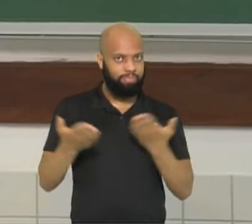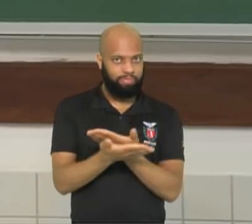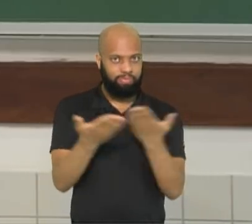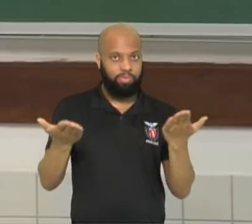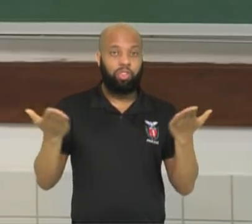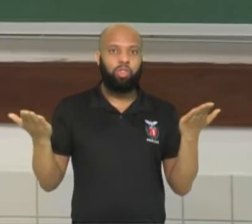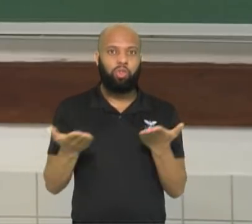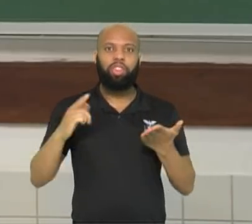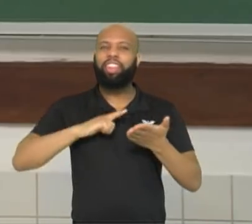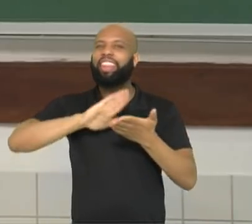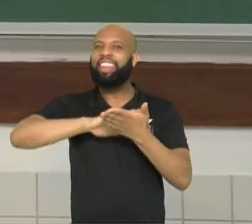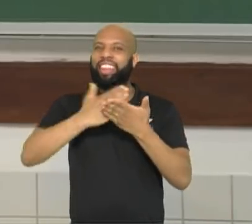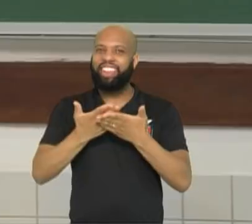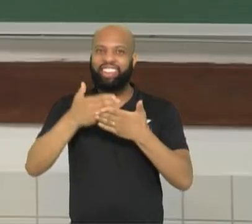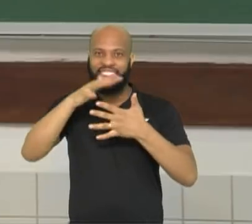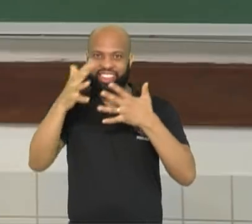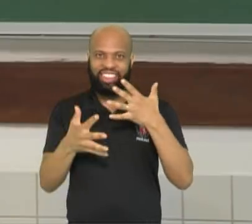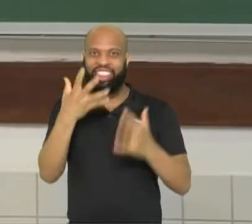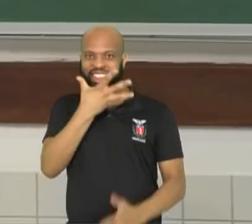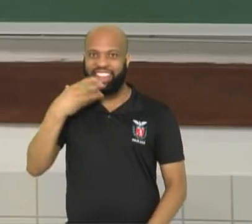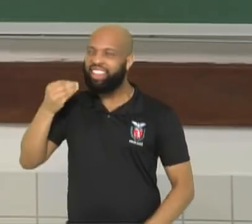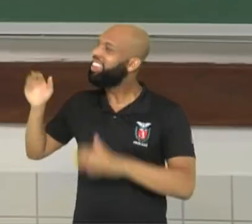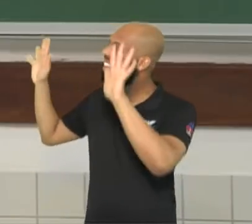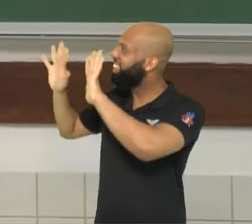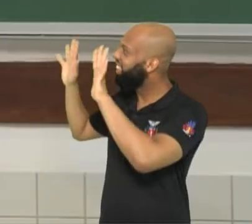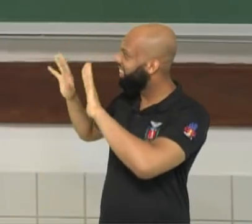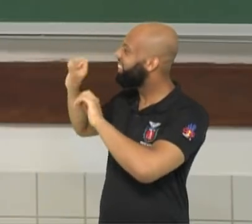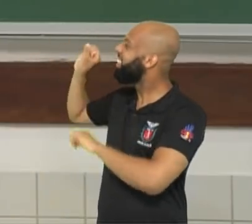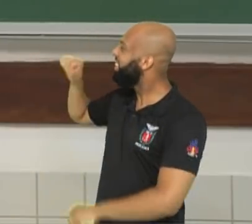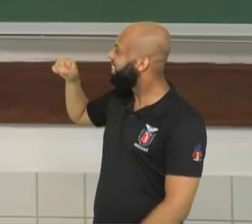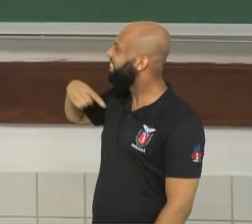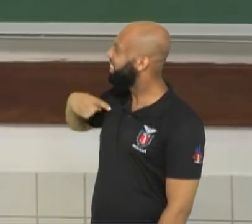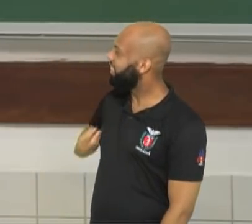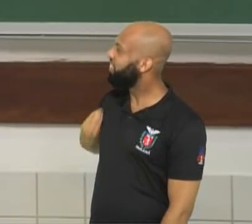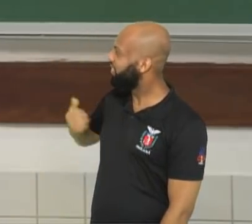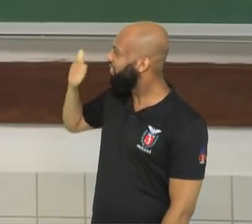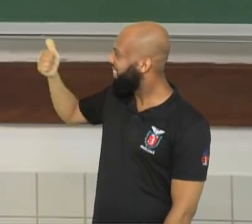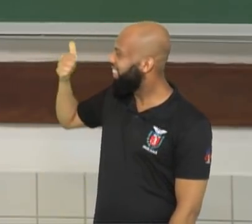E hoje nós temos o nosso intérprete, o Natan. Tudo bem, Natan?